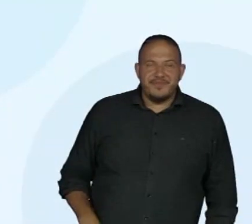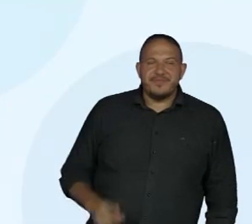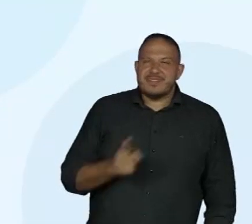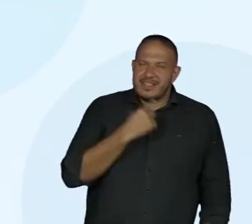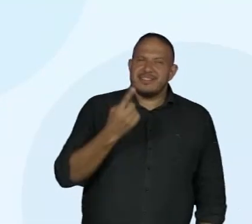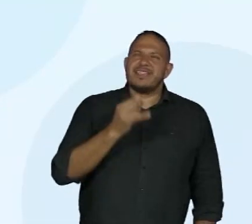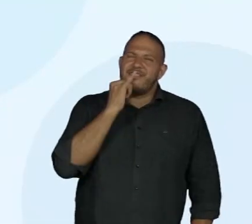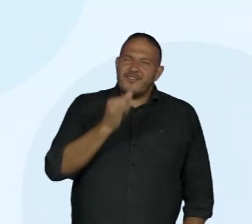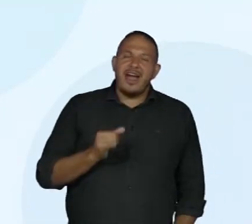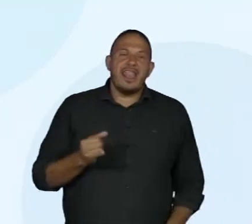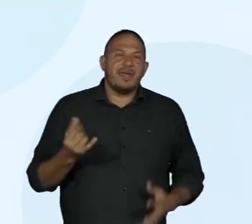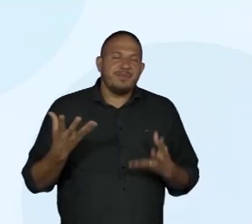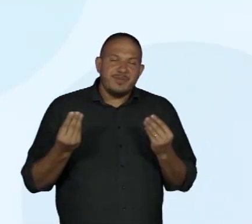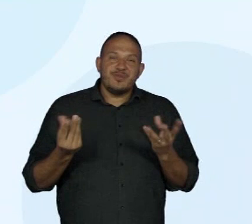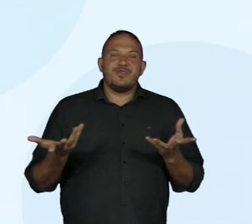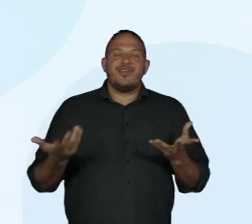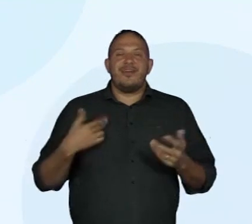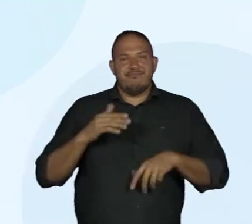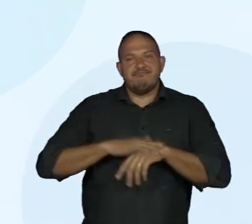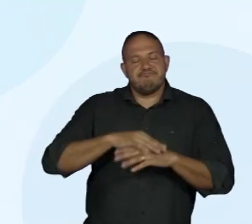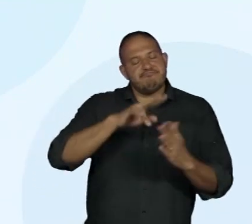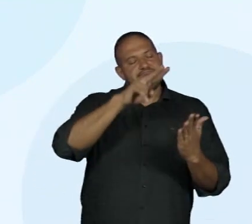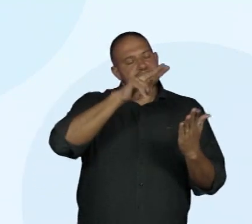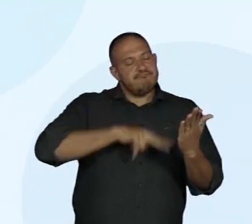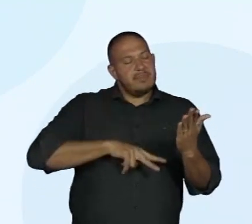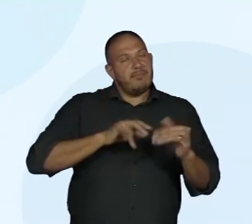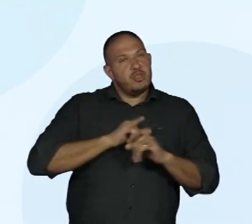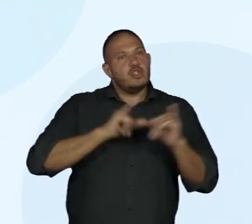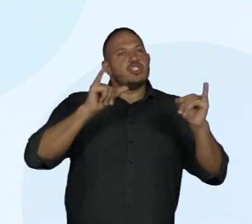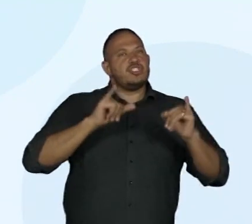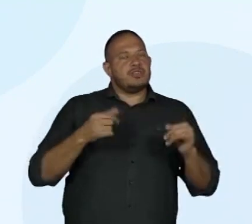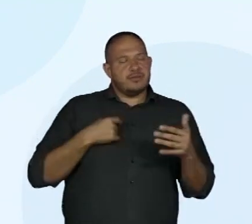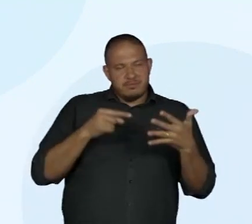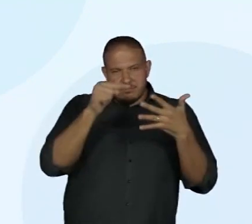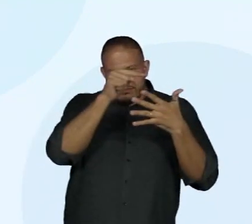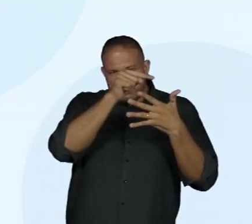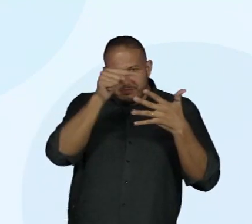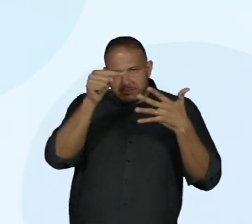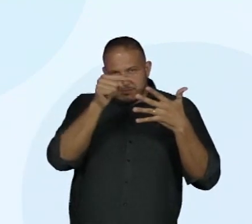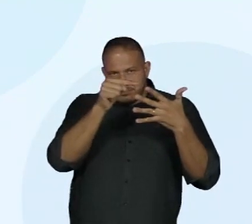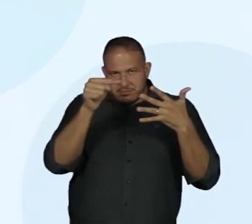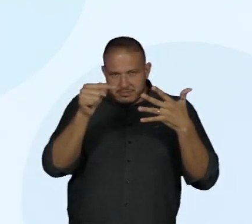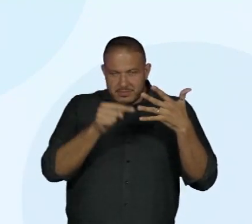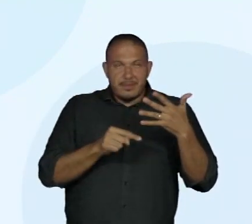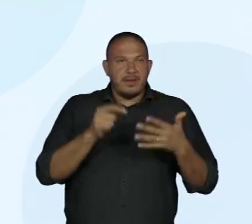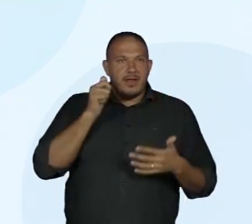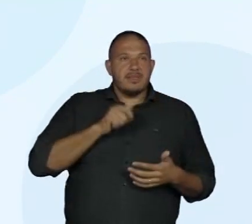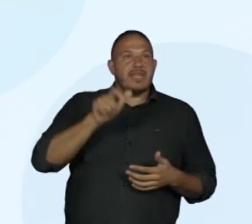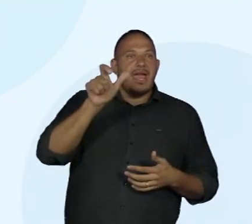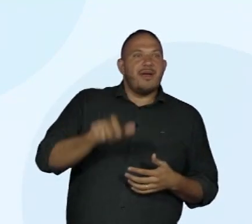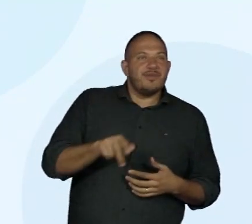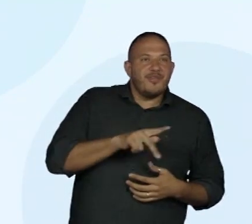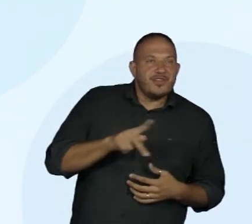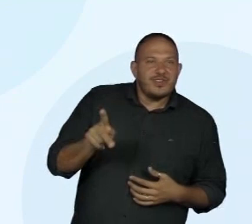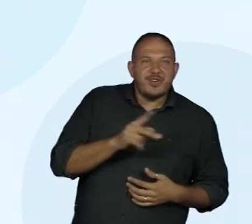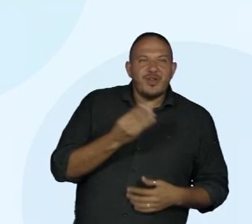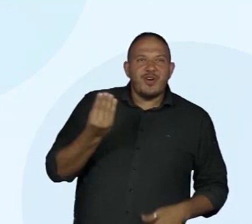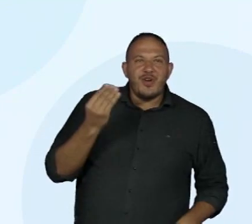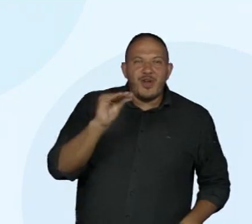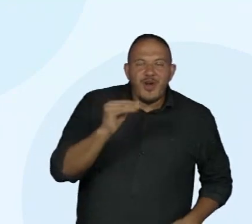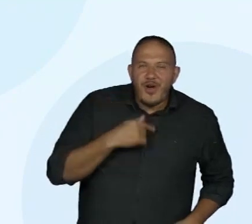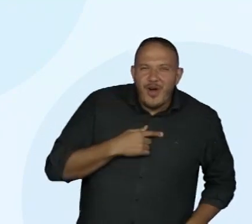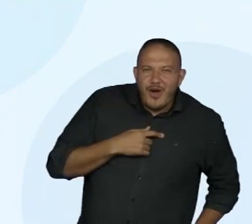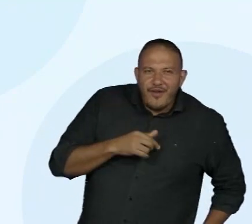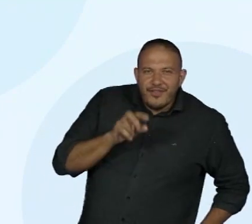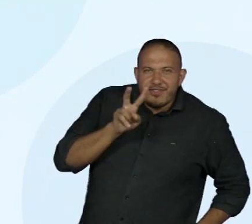que uma notícia, quando a gente lê uma notícia, tem esses pontos que ela tem. Ó, a professora colocou. Olha, a professora Vânia,